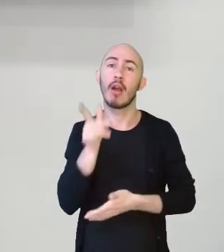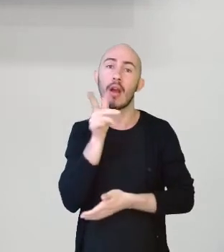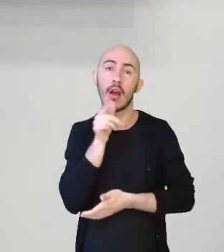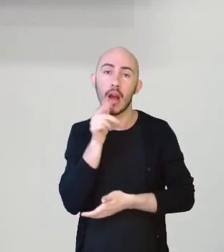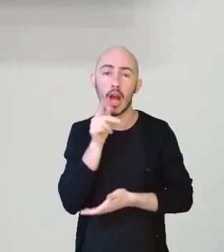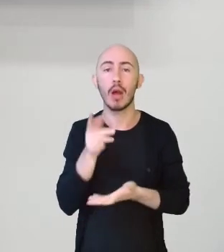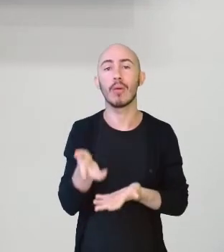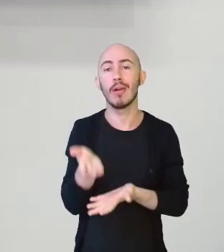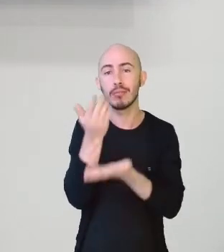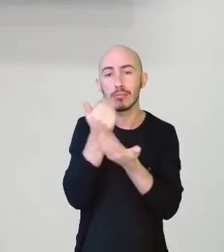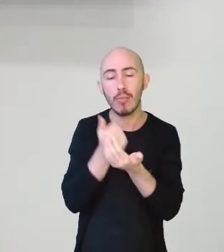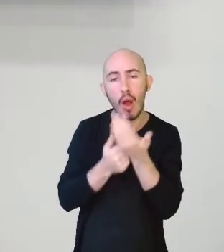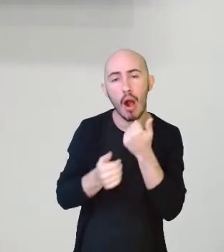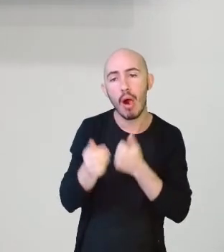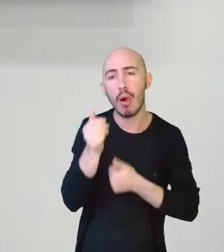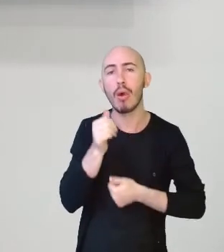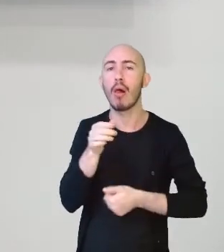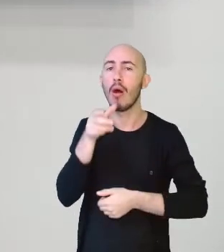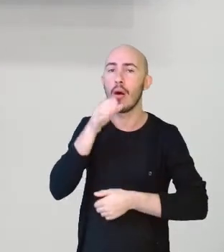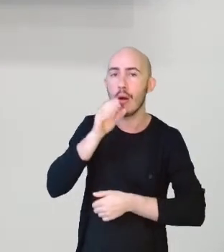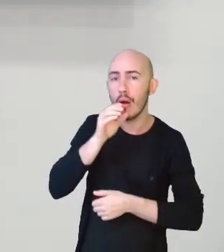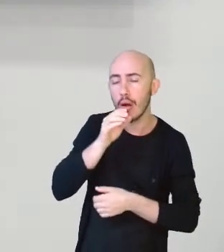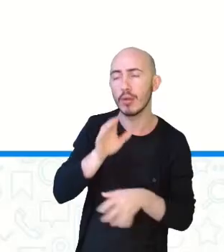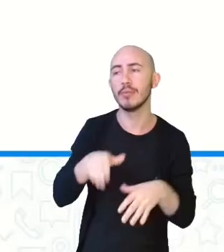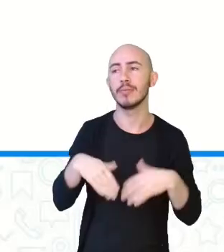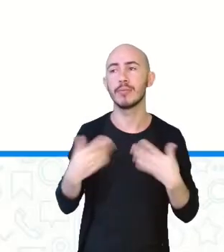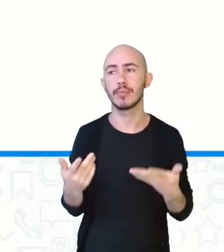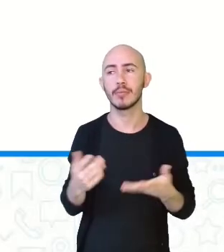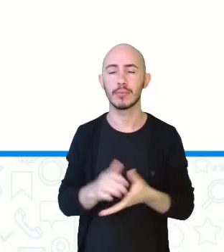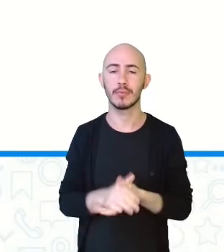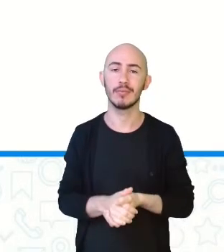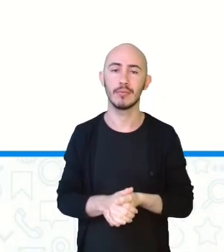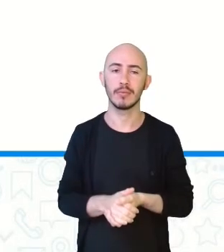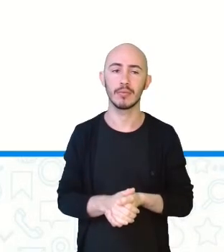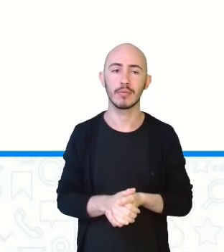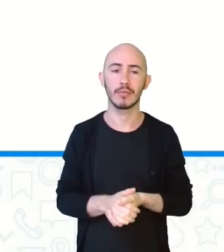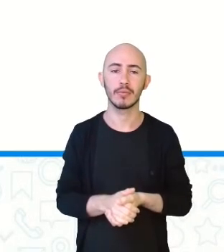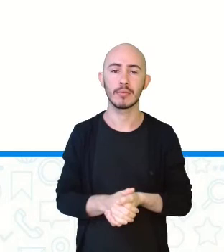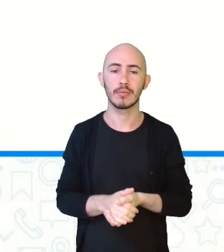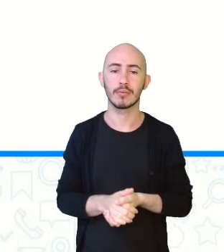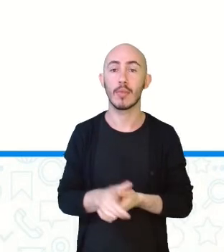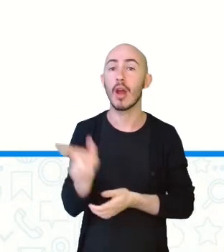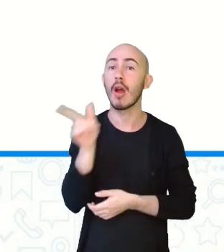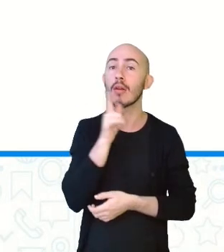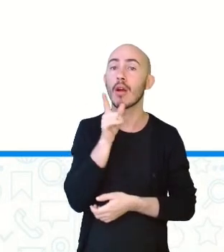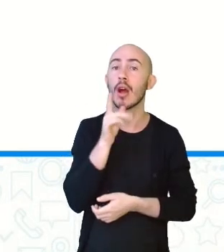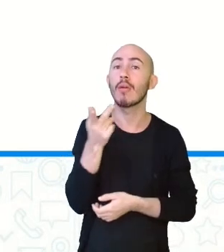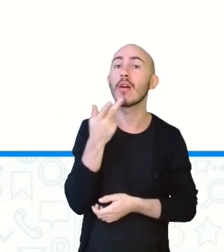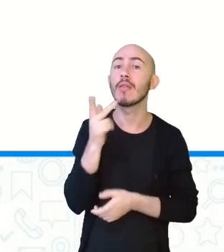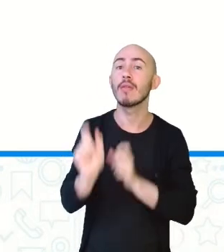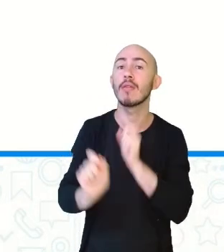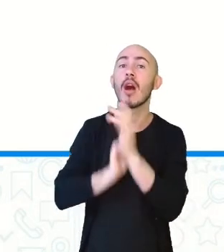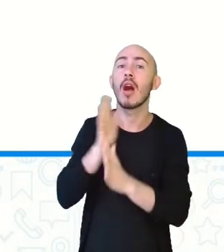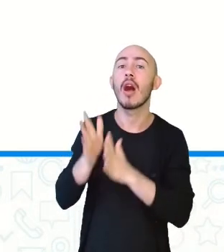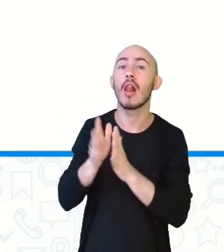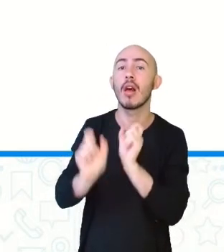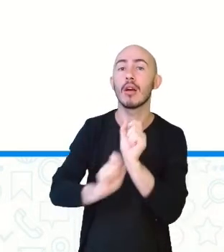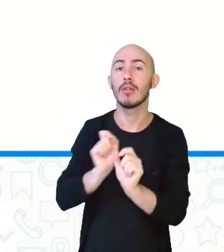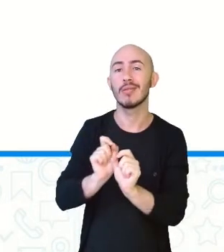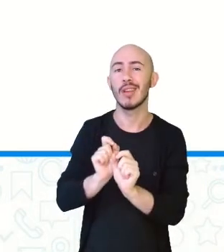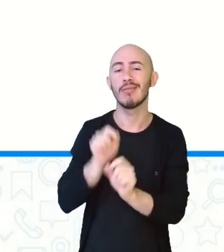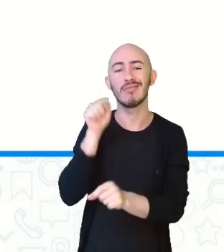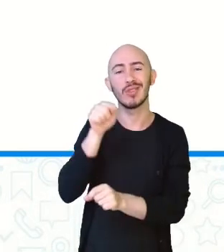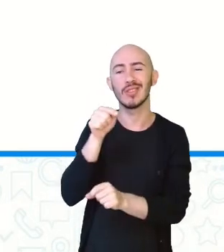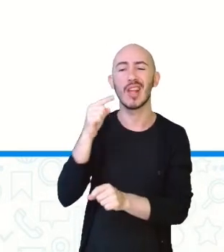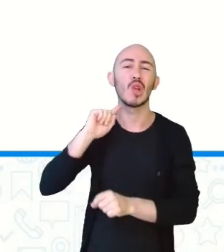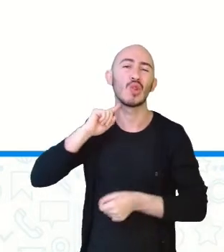para a nossa vida. Então, aí diz aí a água dizendo, ó, você me polui, me maltrata, estou morrendo e